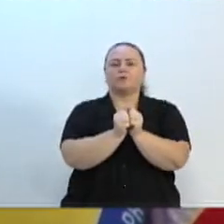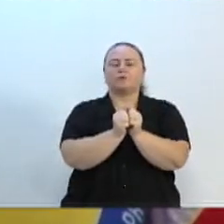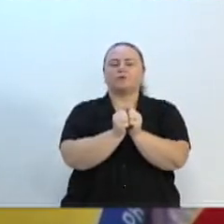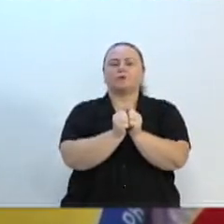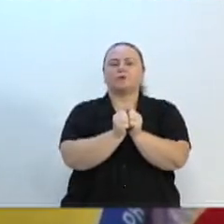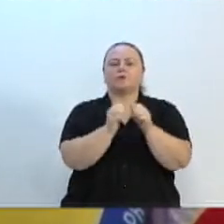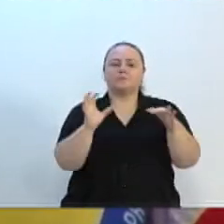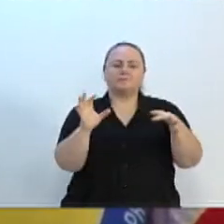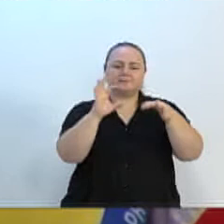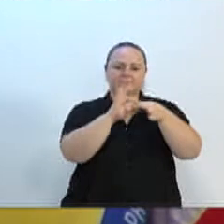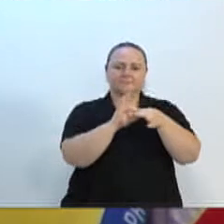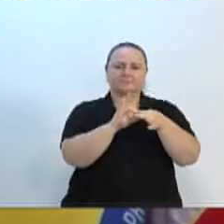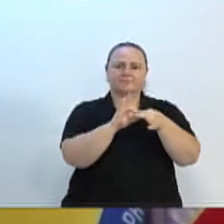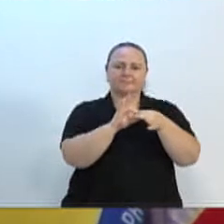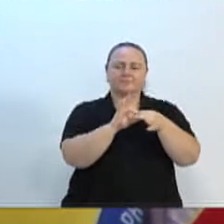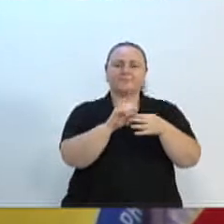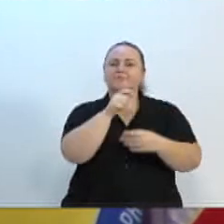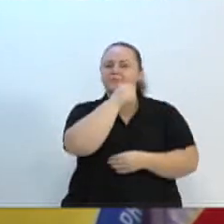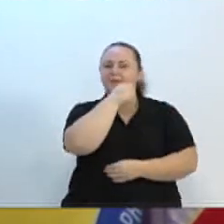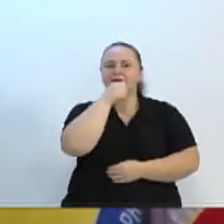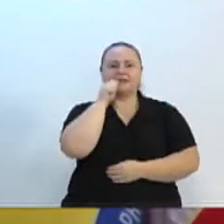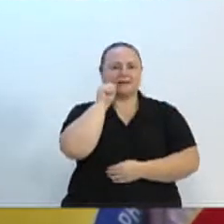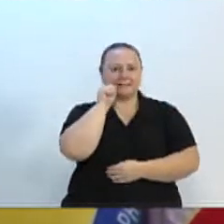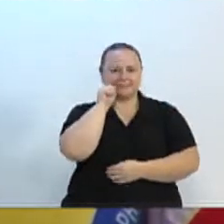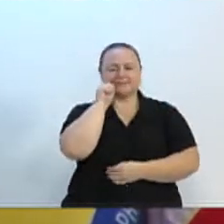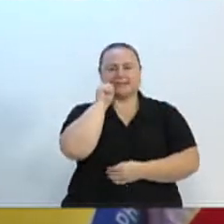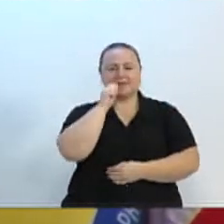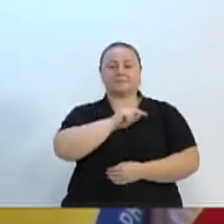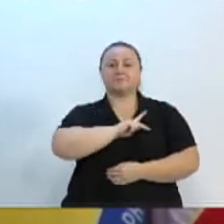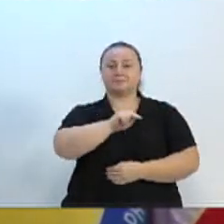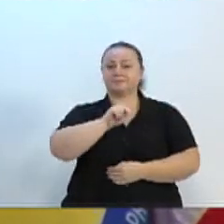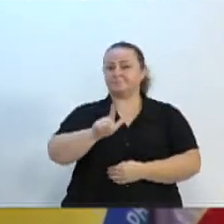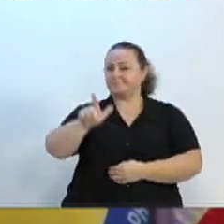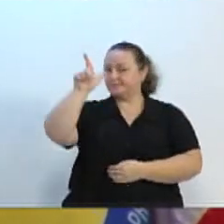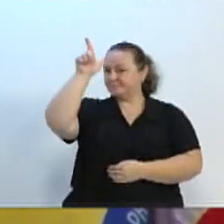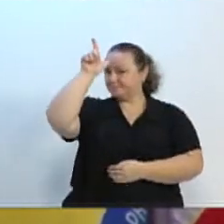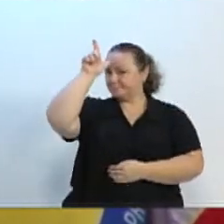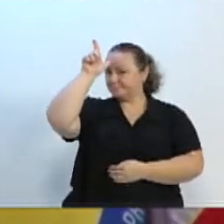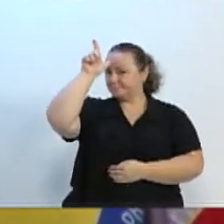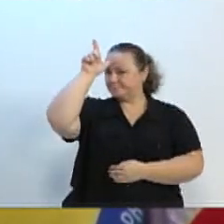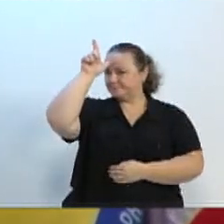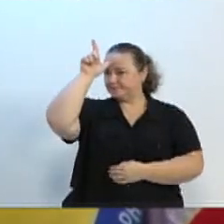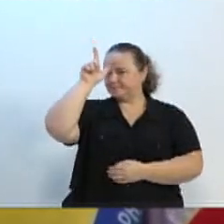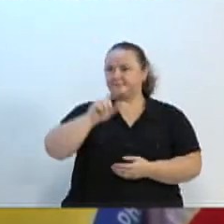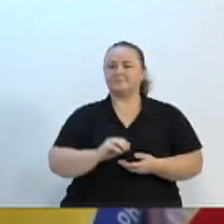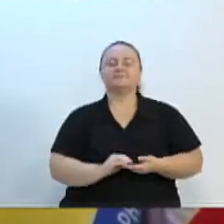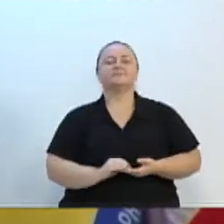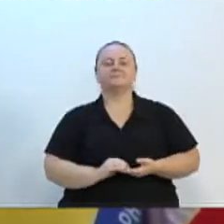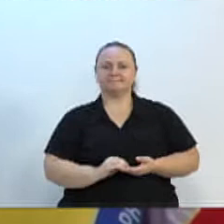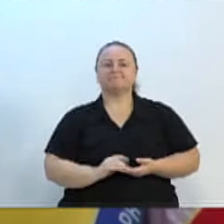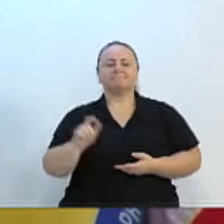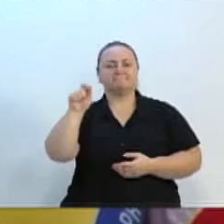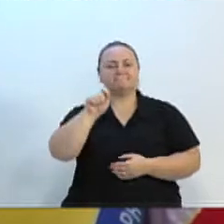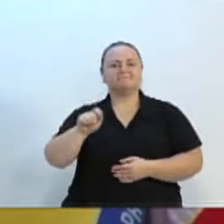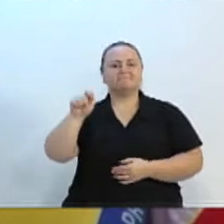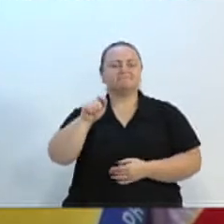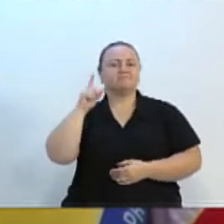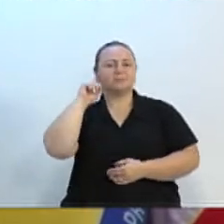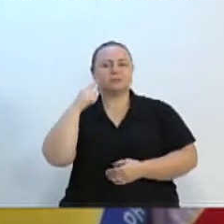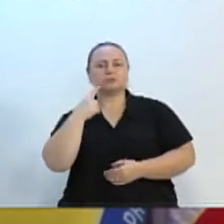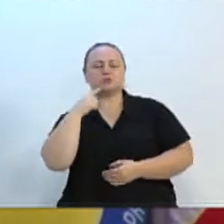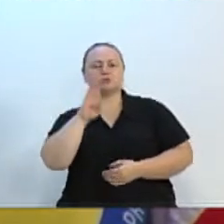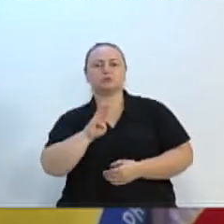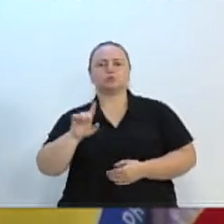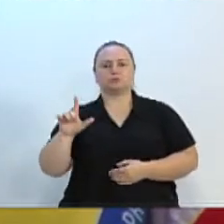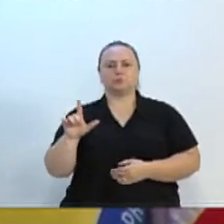aqui, o André, que é, na verdade, presidente da ASBLU, Associação dos Surdos aqui da cidade de Blumenau. Eu